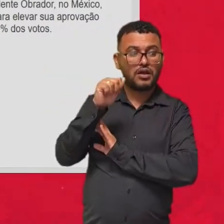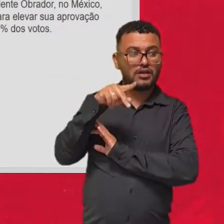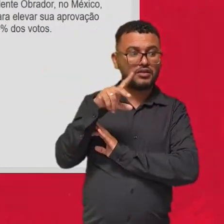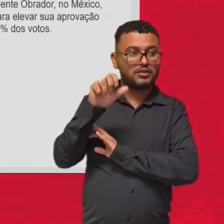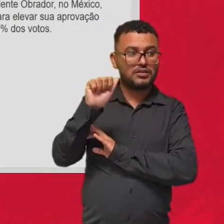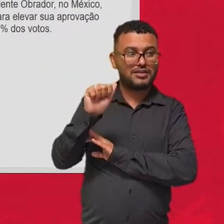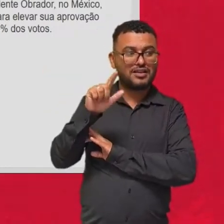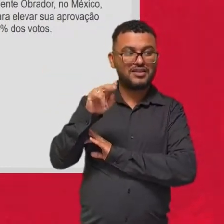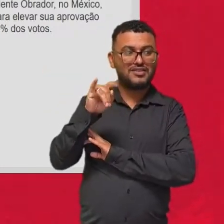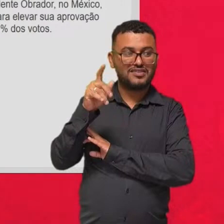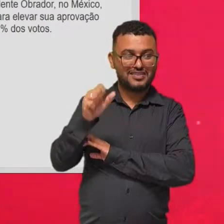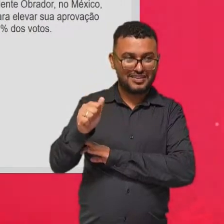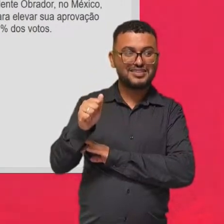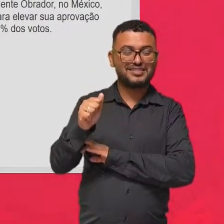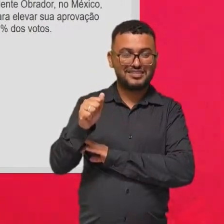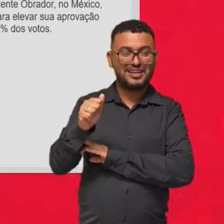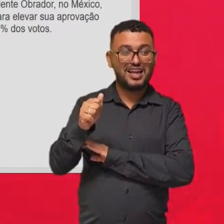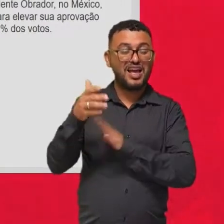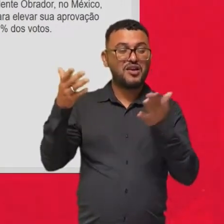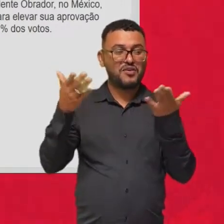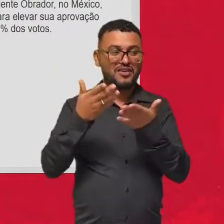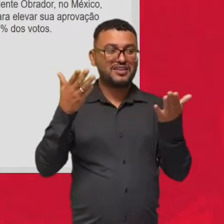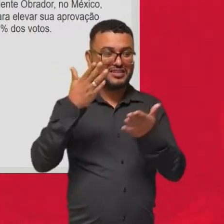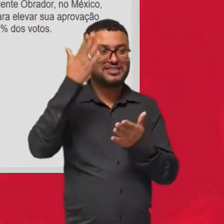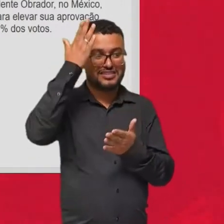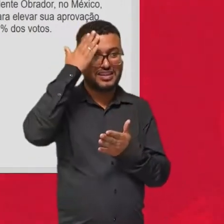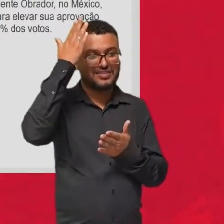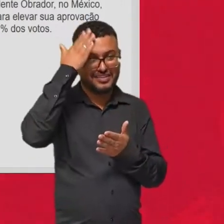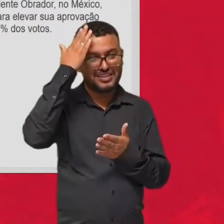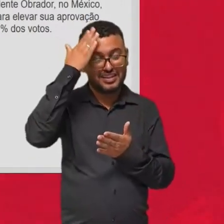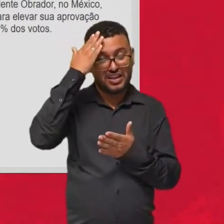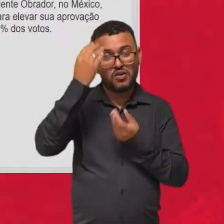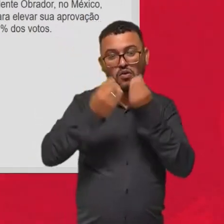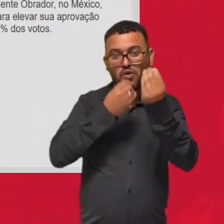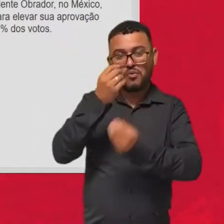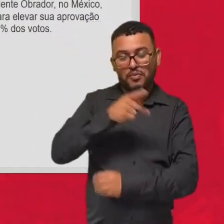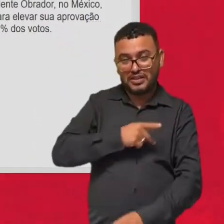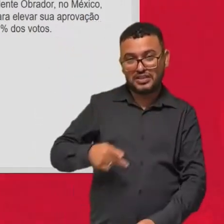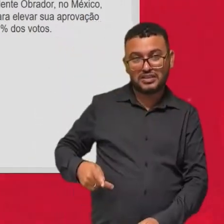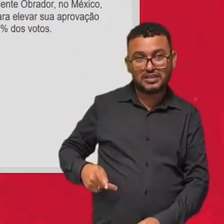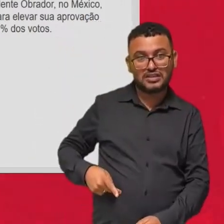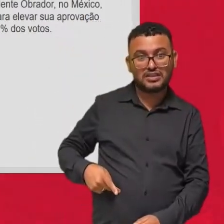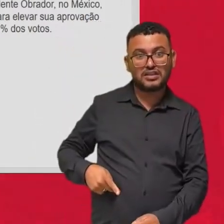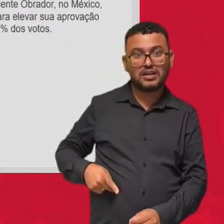que vocês falassem sobre a comunicação do presidente Obrador no México e suas